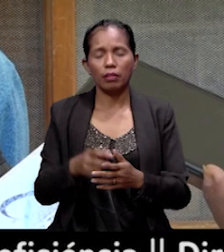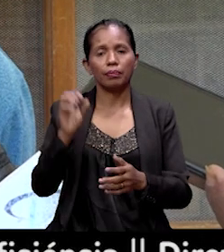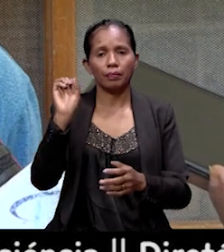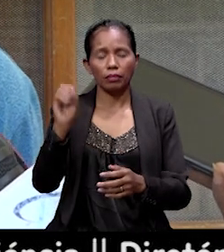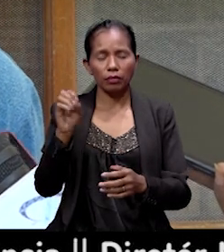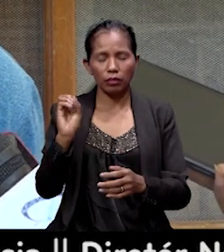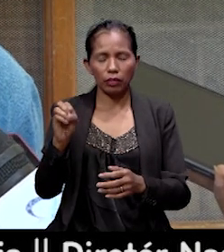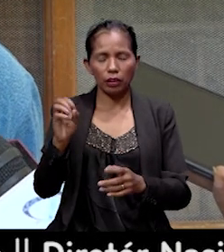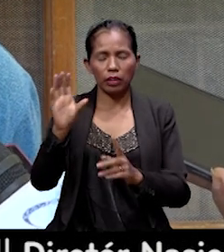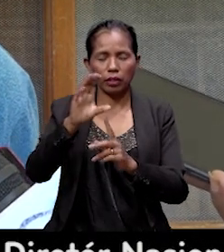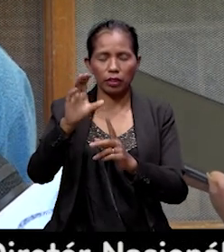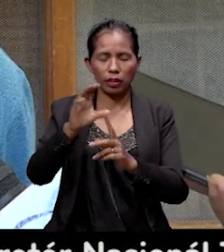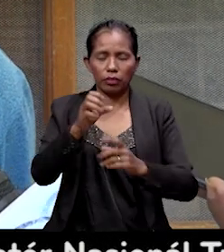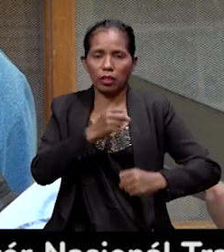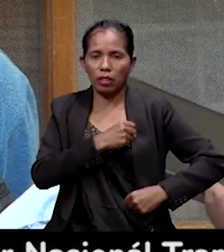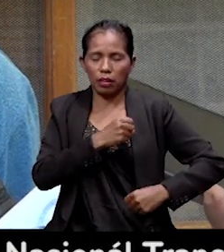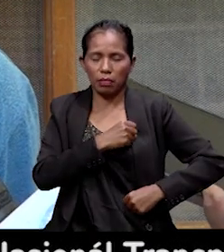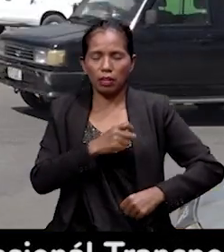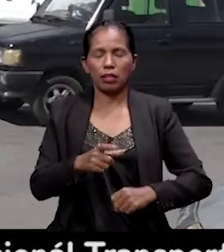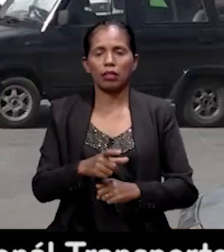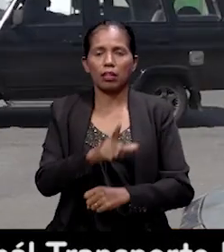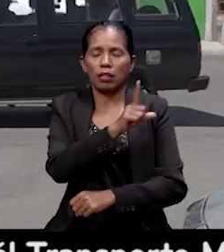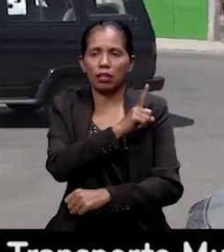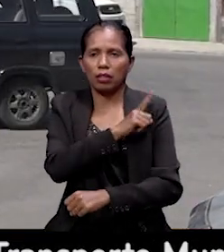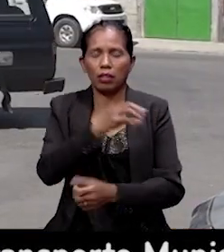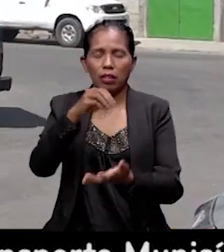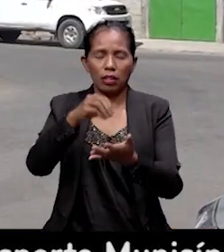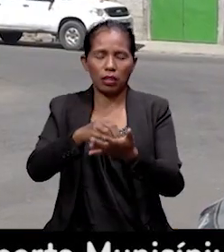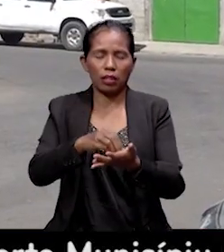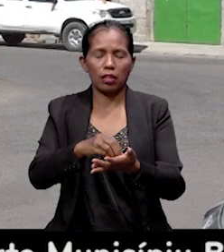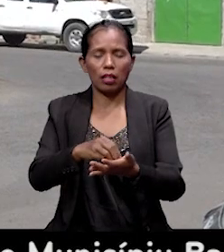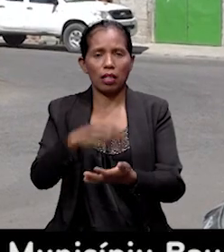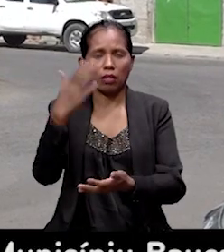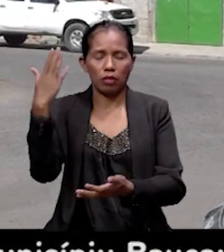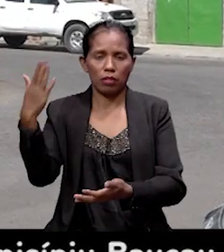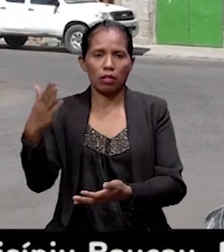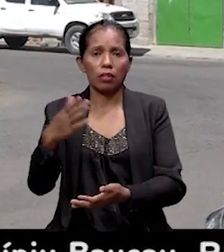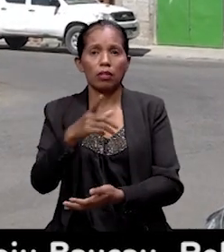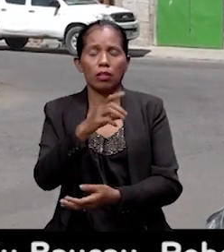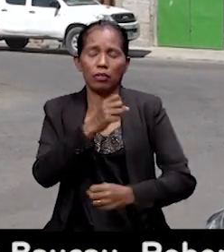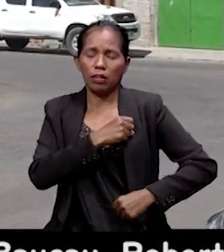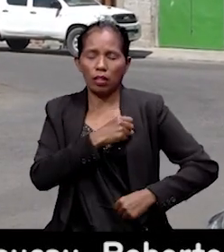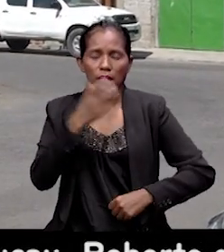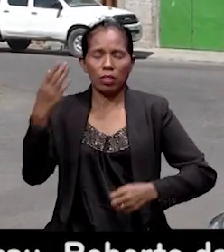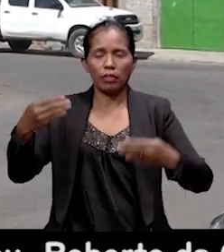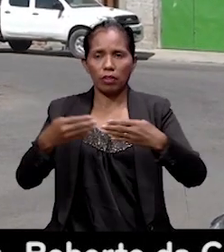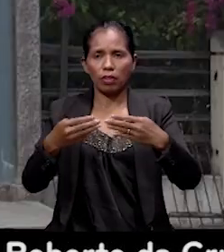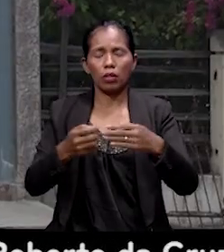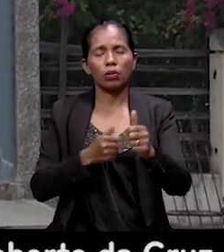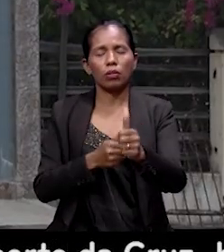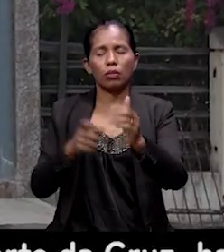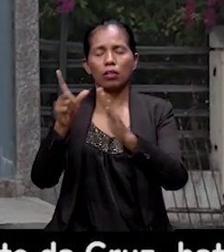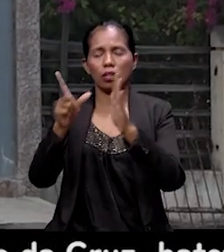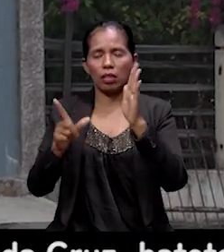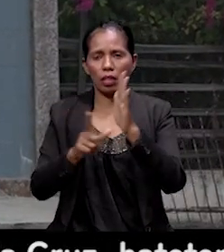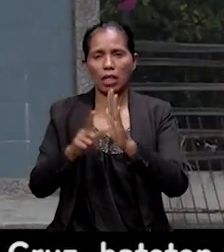General FFDTL Tenente General Lera Anan Timur coloca força armada e a fronteira tuir constituição RDTL artigo atus ida hat nulu